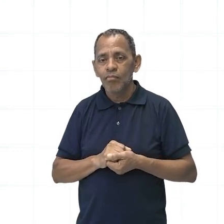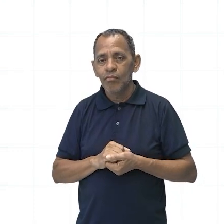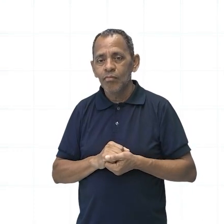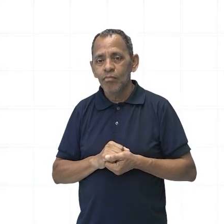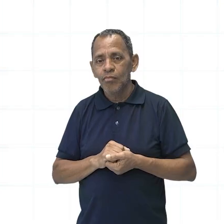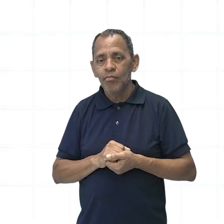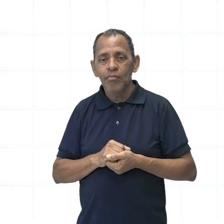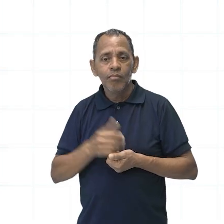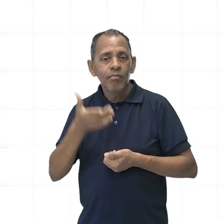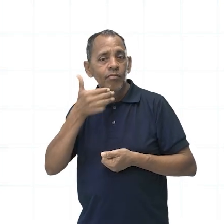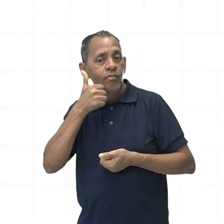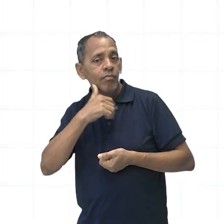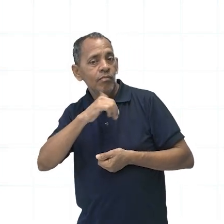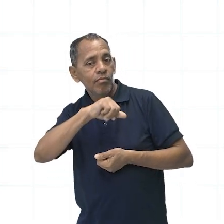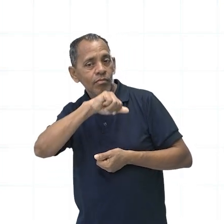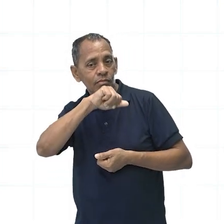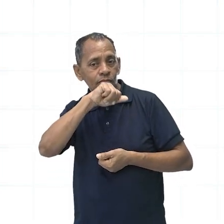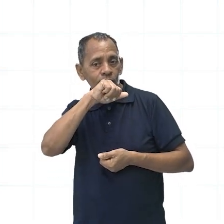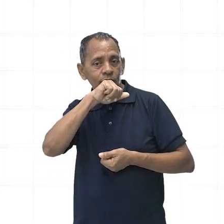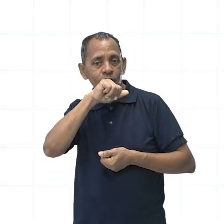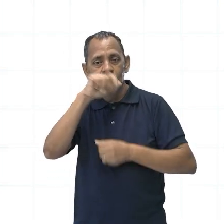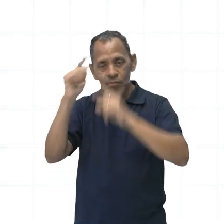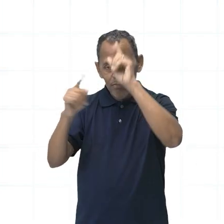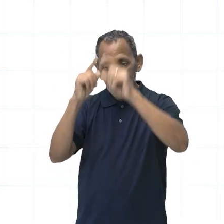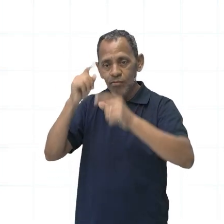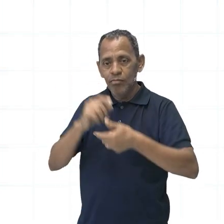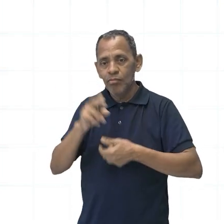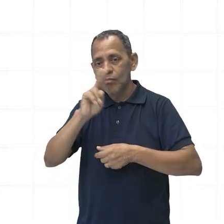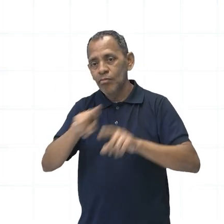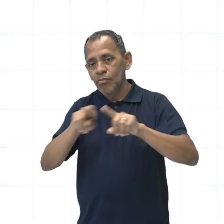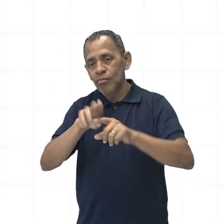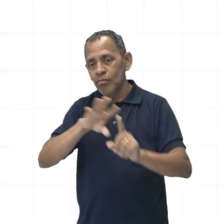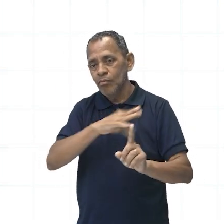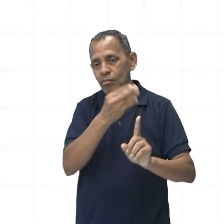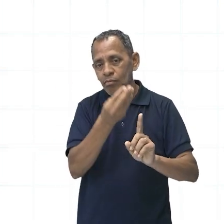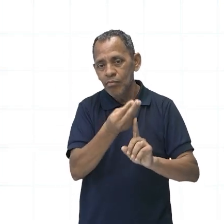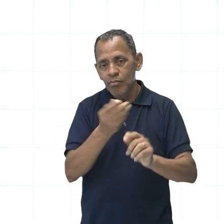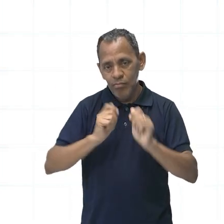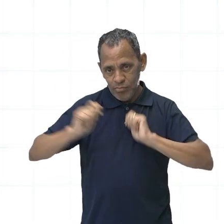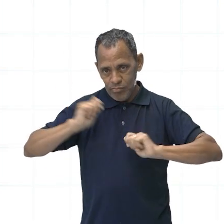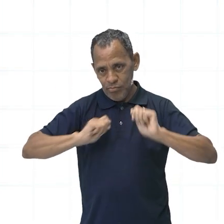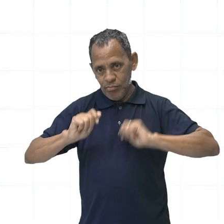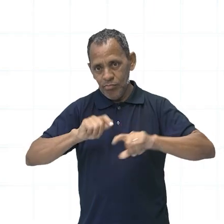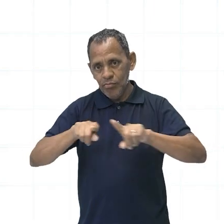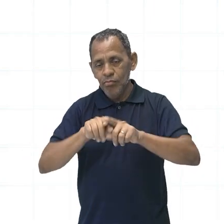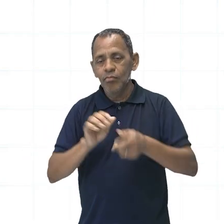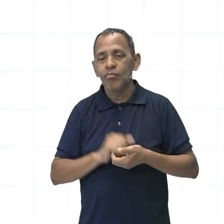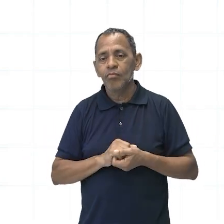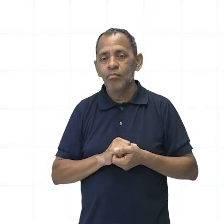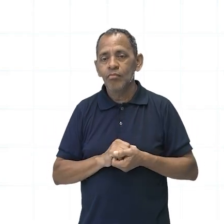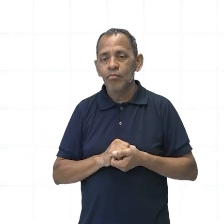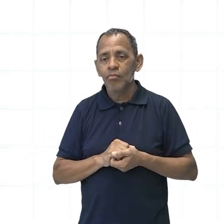mãe da improvisação. Aborda que o ato de